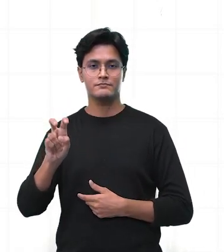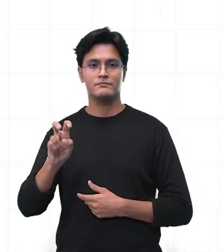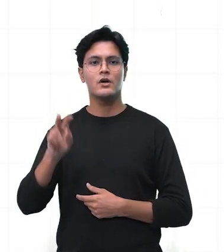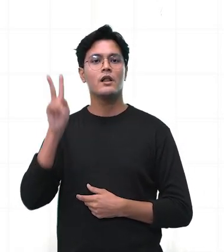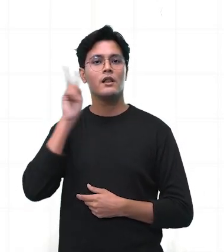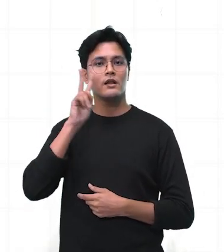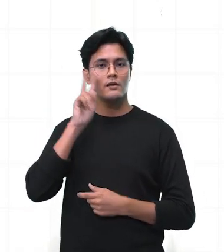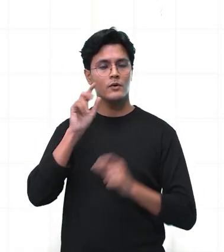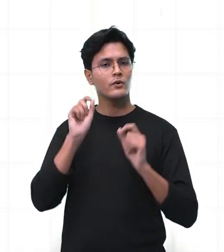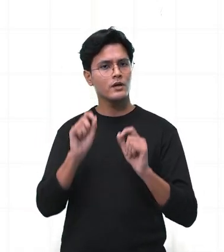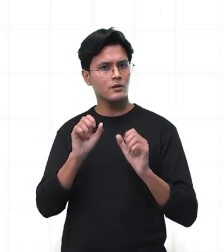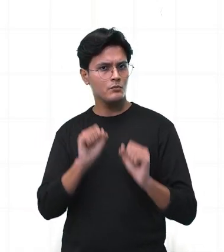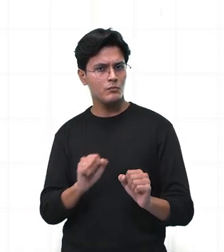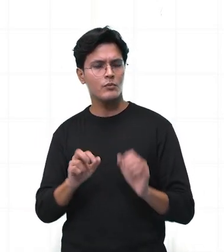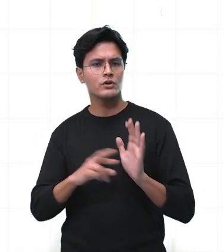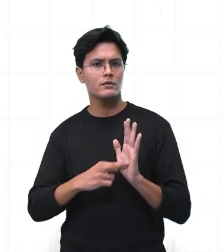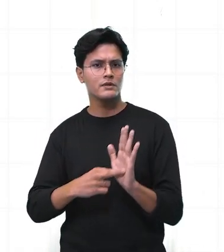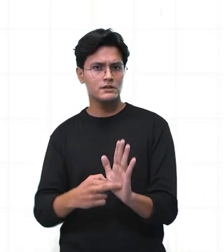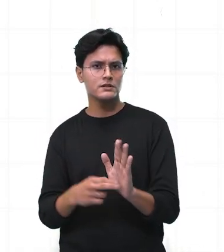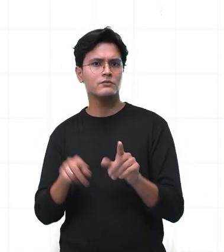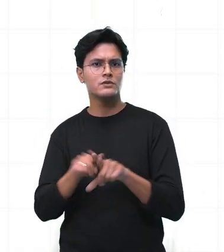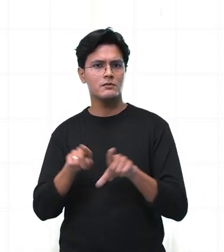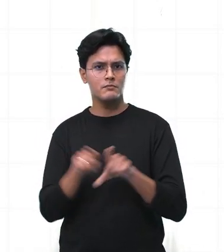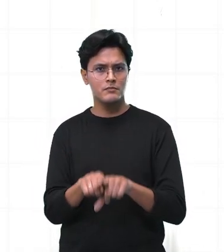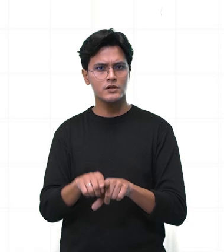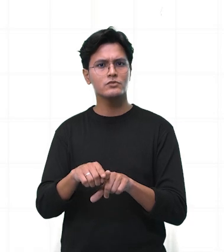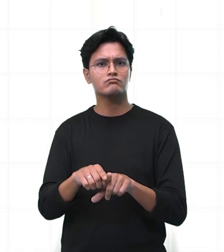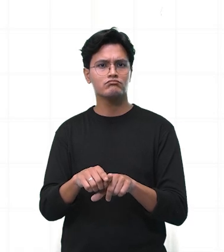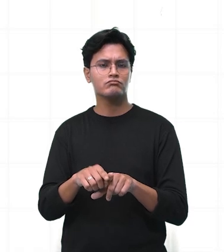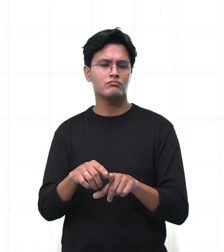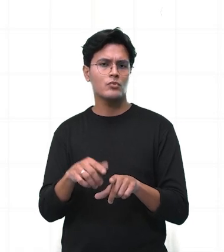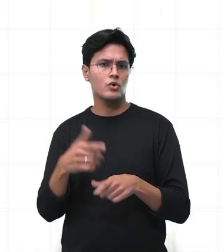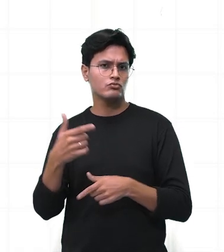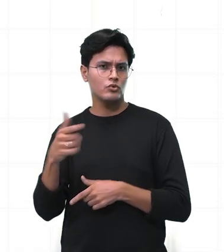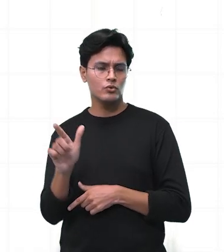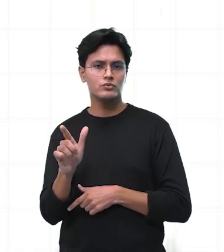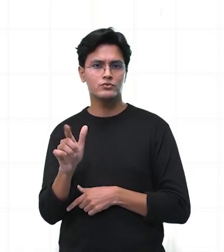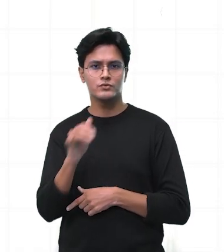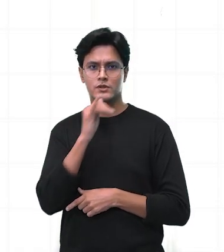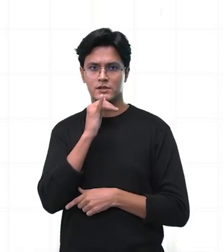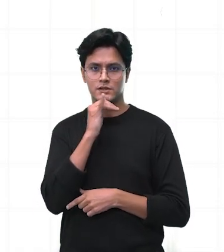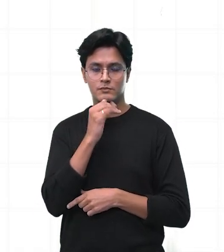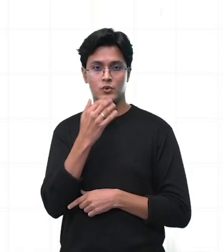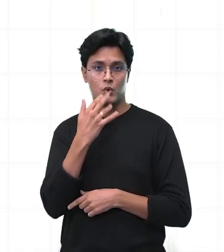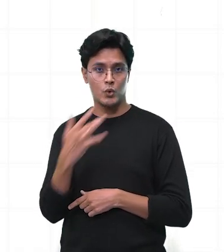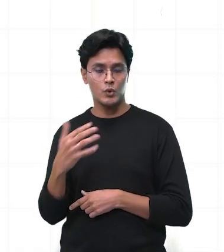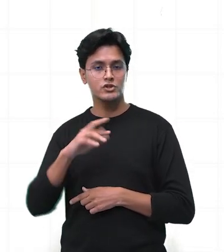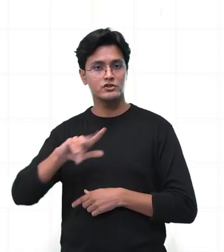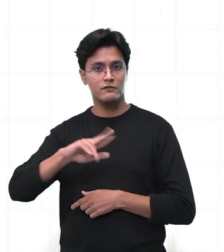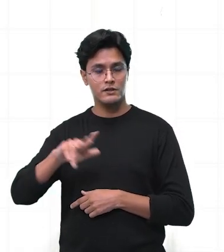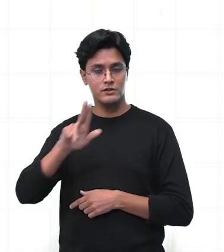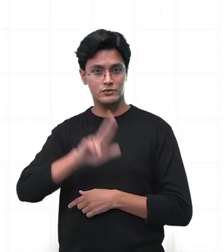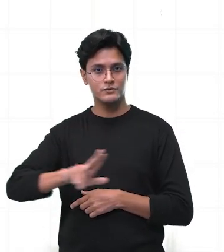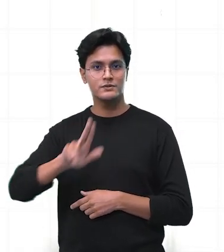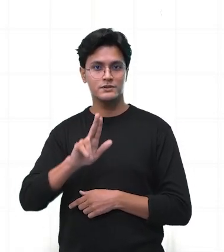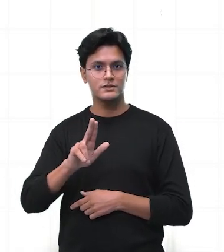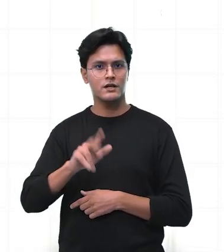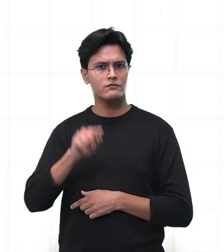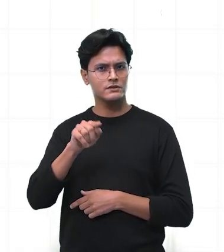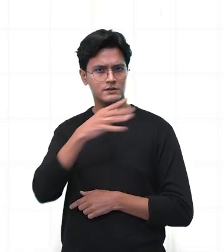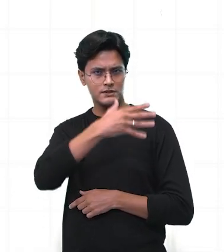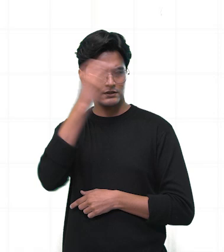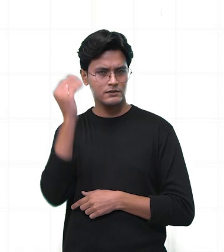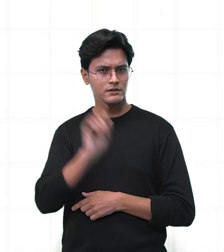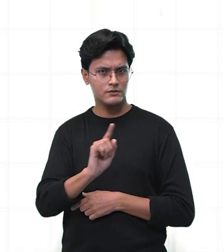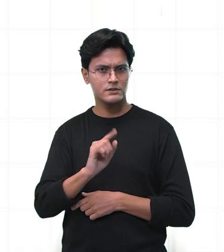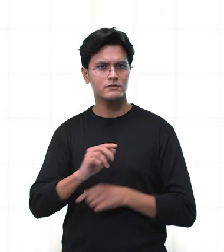que eu posso representar assim também, ó. Vou até colocar de outra cor aqui em cima para vocês não esquecerem. Eu posso representar